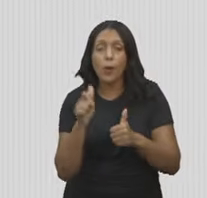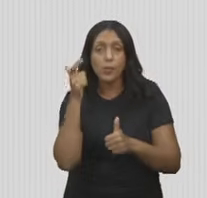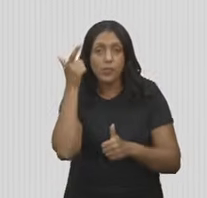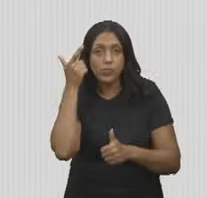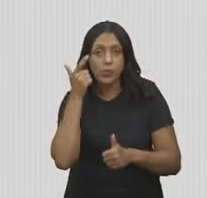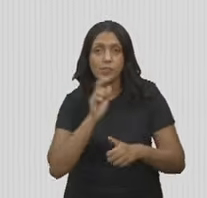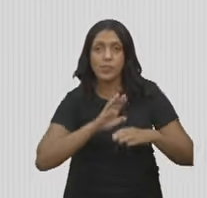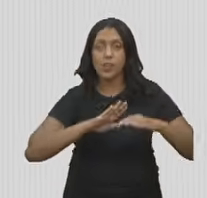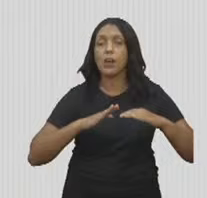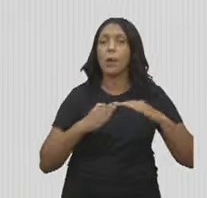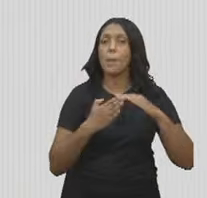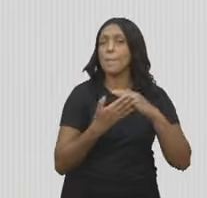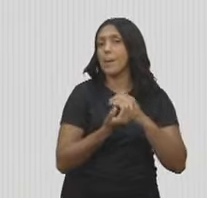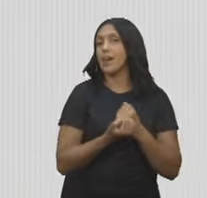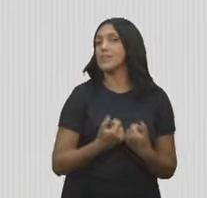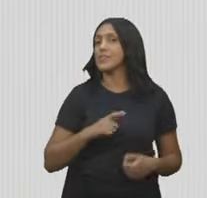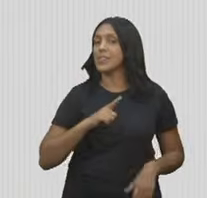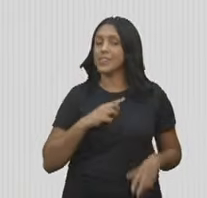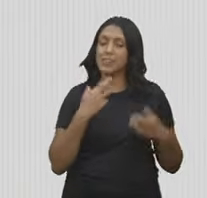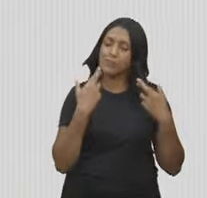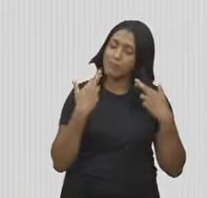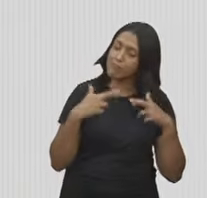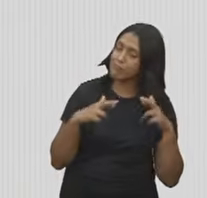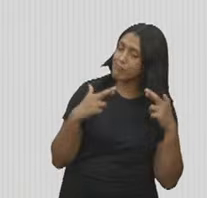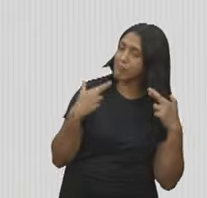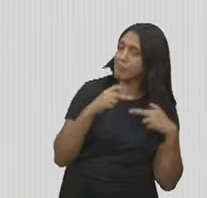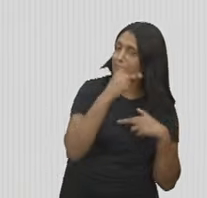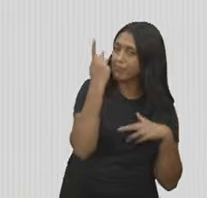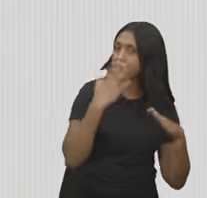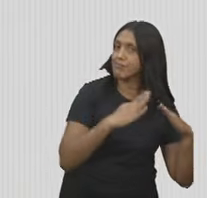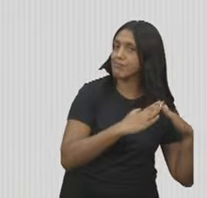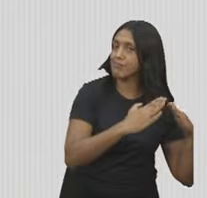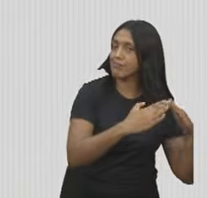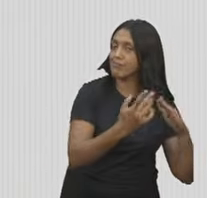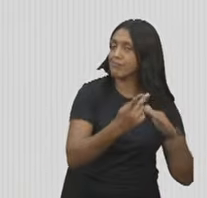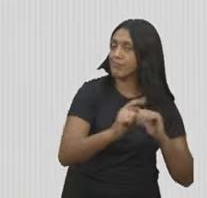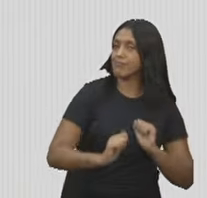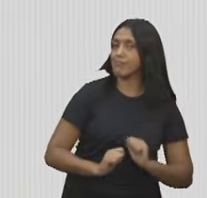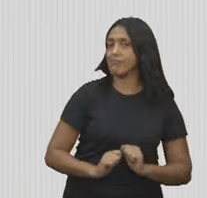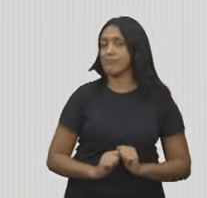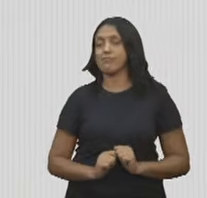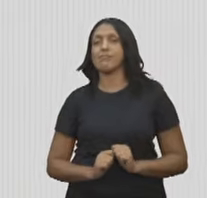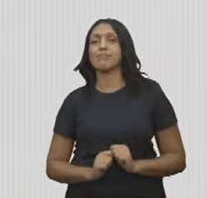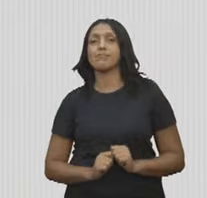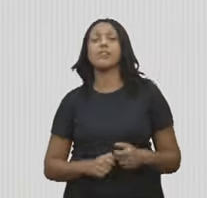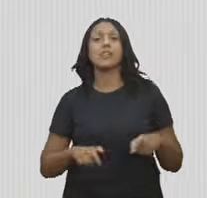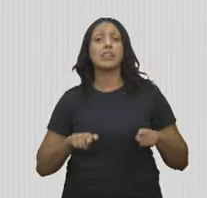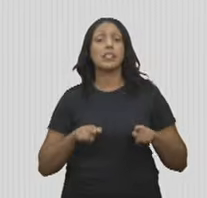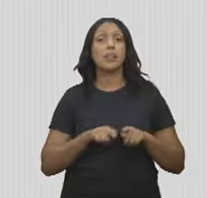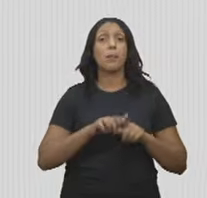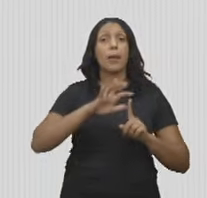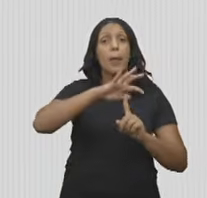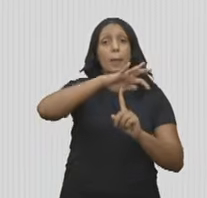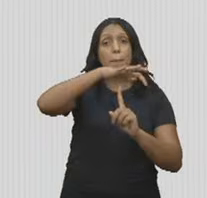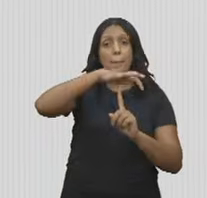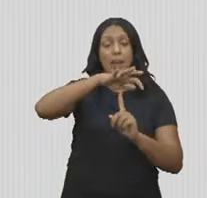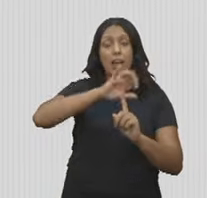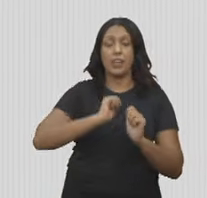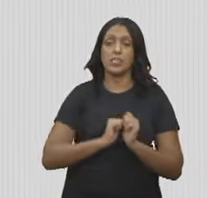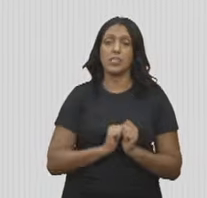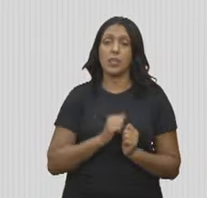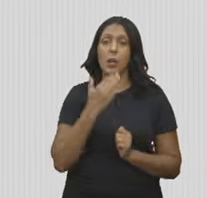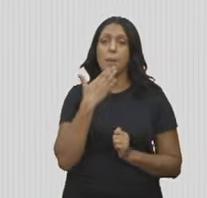bastante reclamação. No centro, a gente pediu a revitalização da praça, a praça que fica na rua Bartolomeu Fernandes